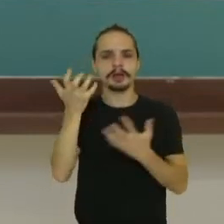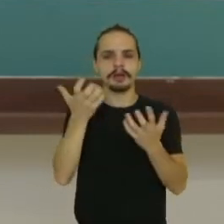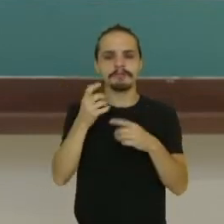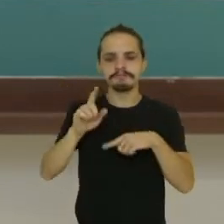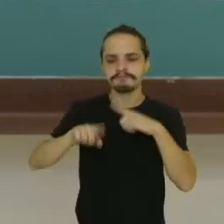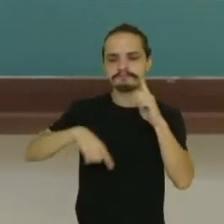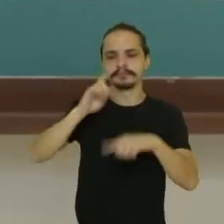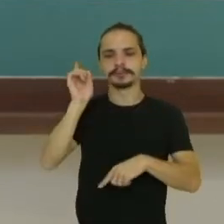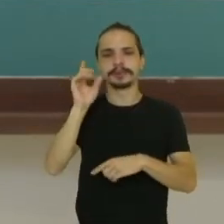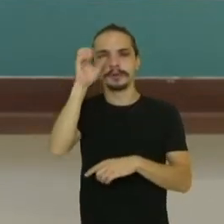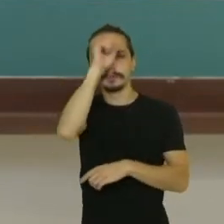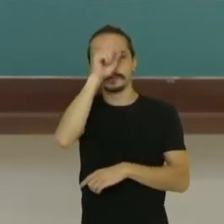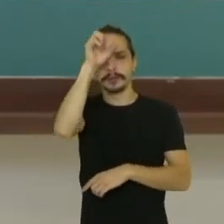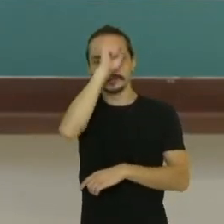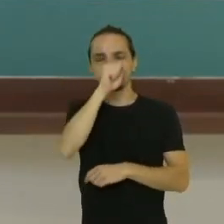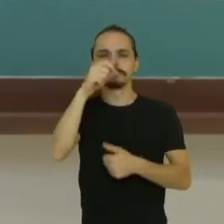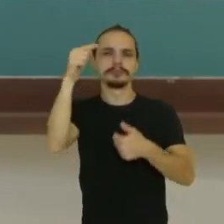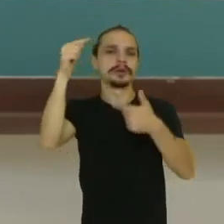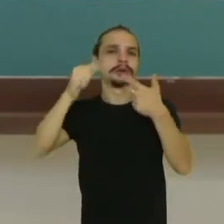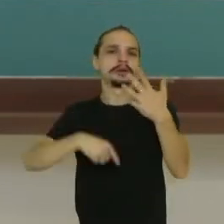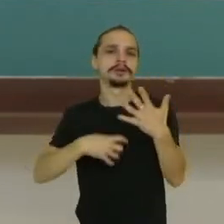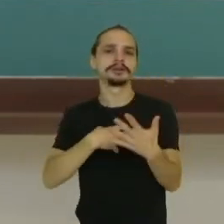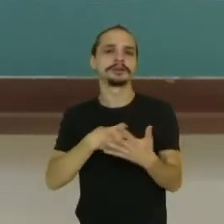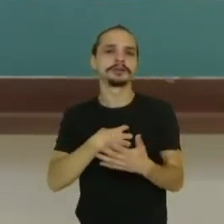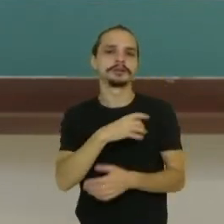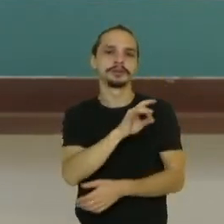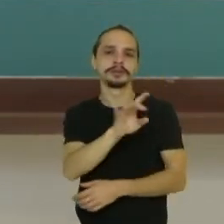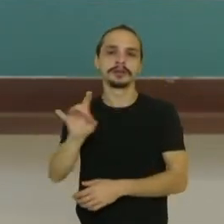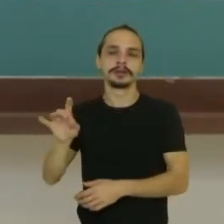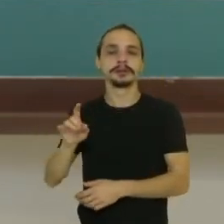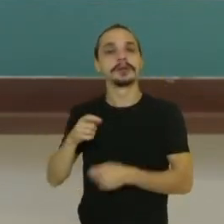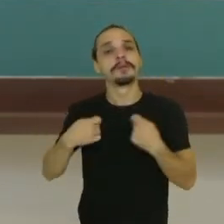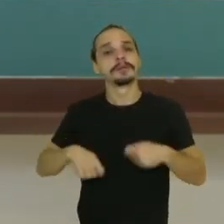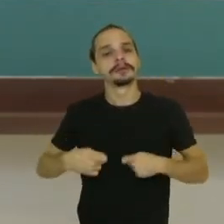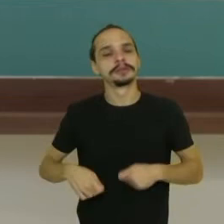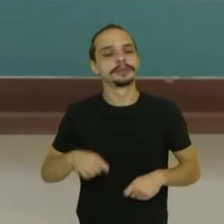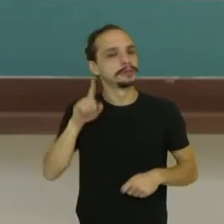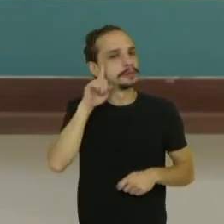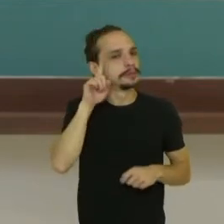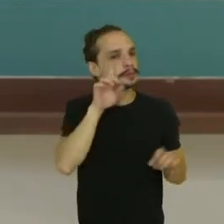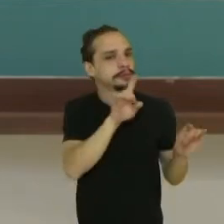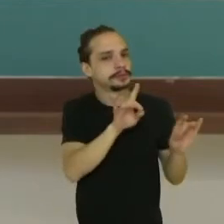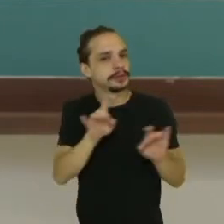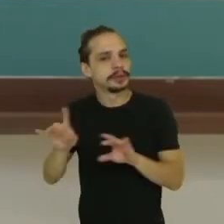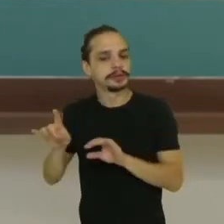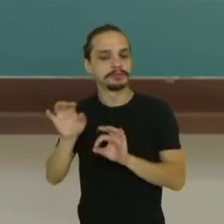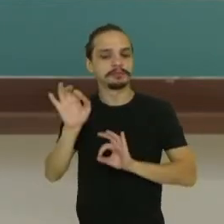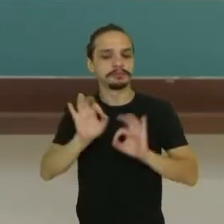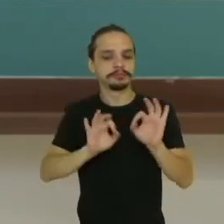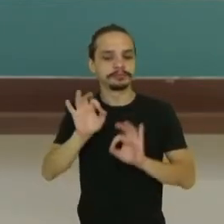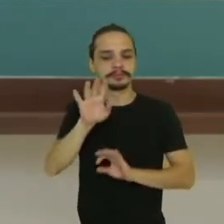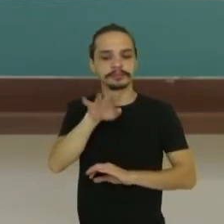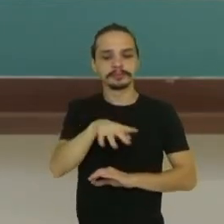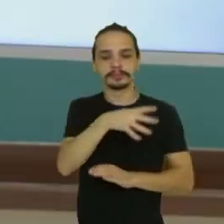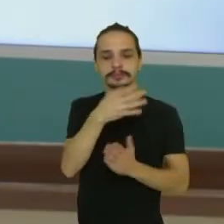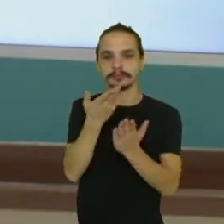E se dedicam é isso é necessário ter essa rotina de estudos essa organização